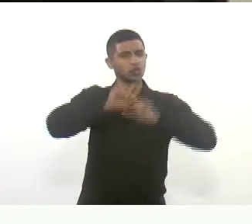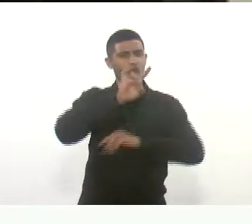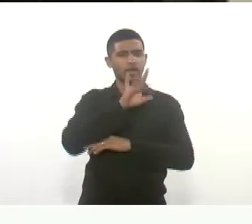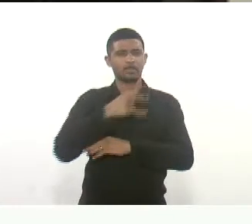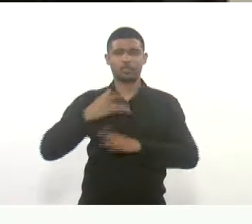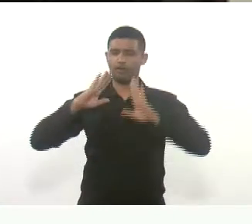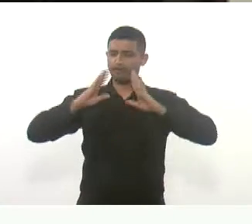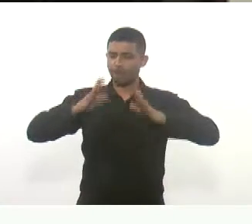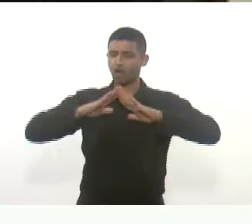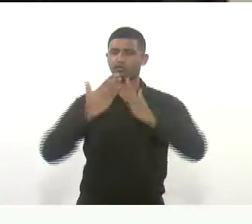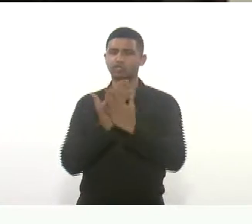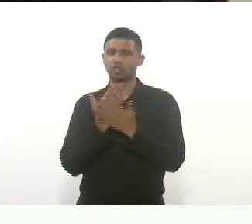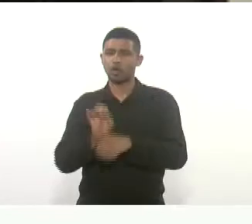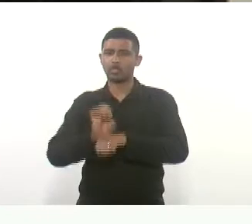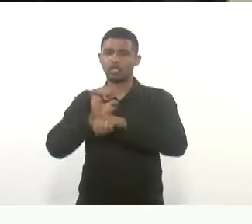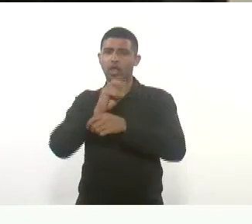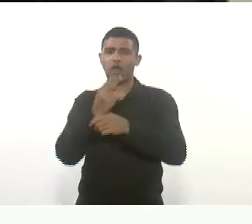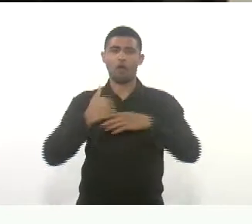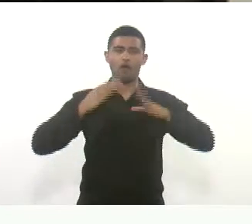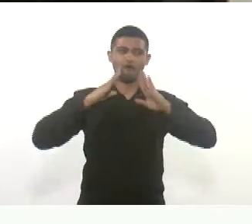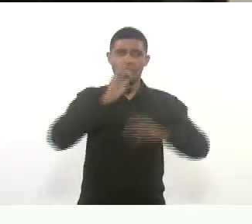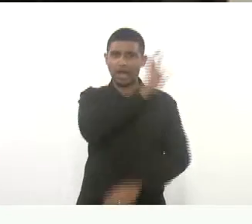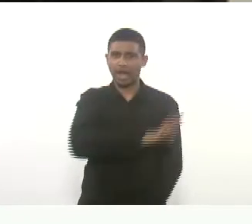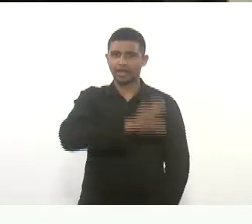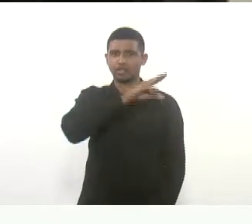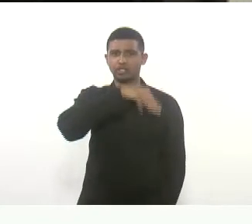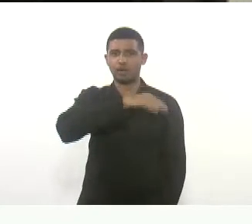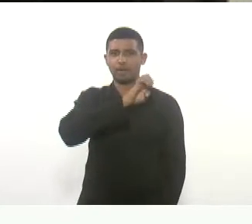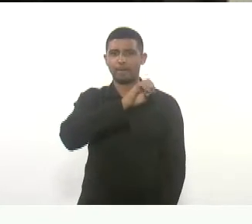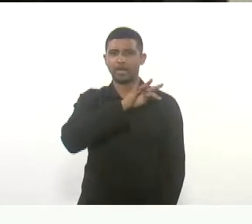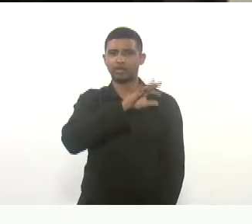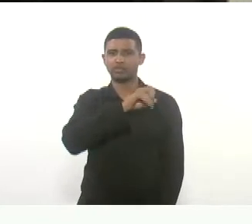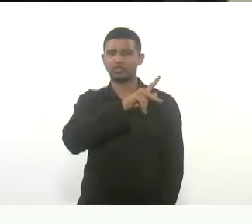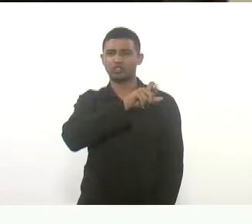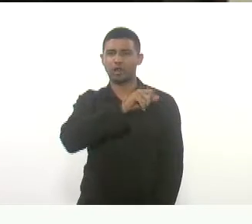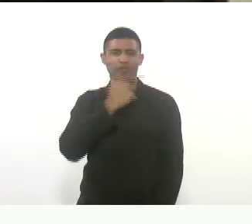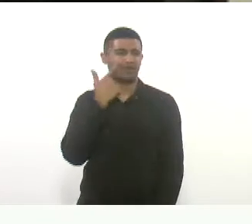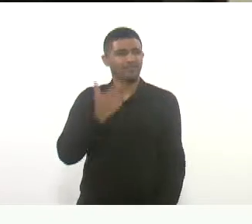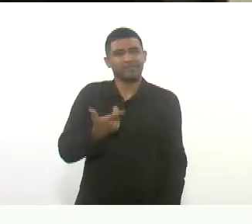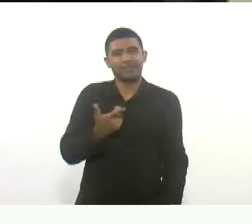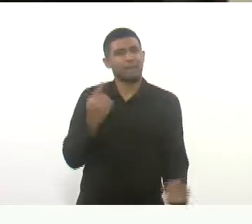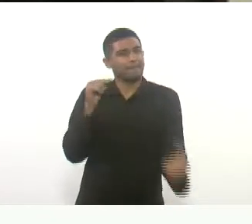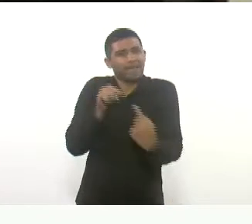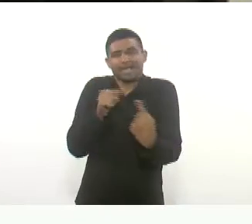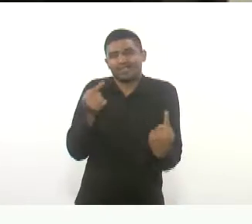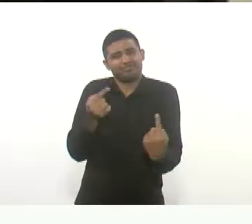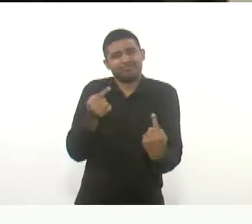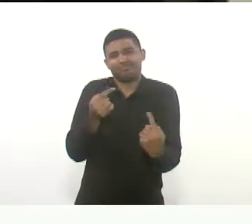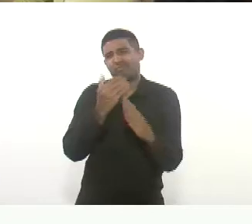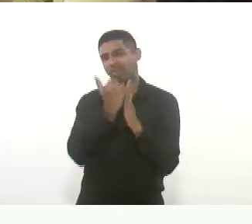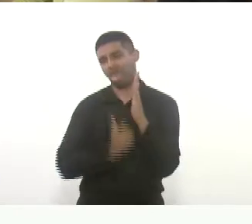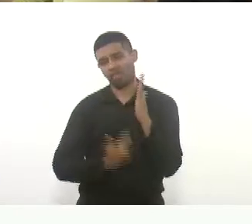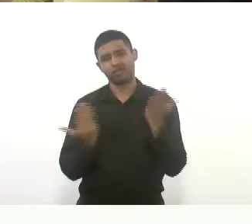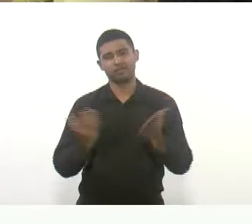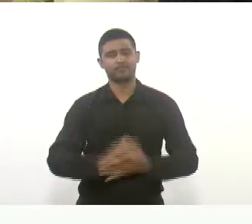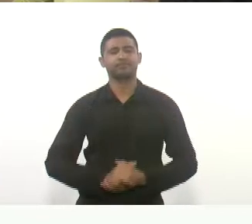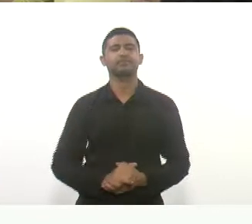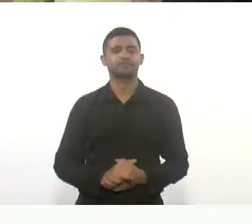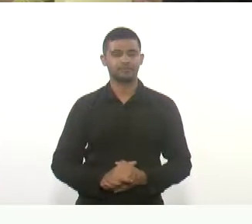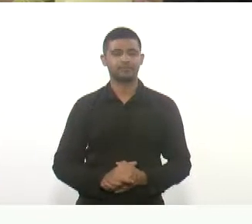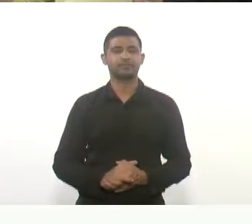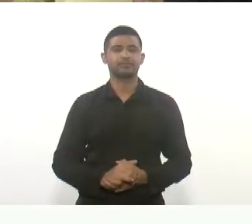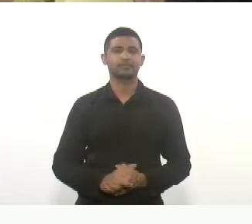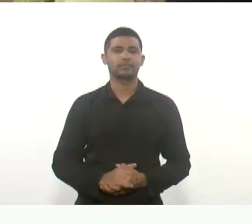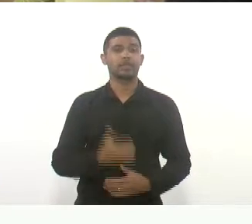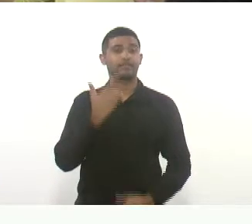às escolas estaduais e focar na região metropolitana, a gente vai estar bem distante da meta do plano. Sim, bem provável.